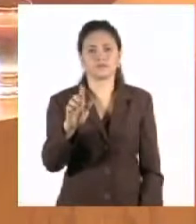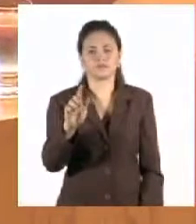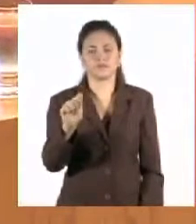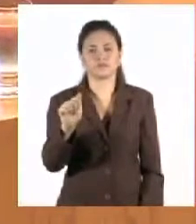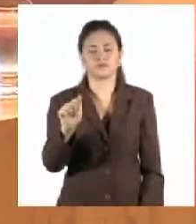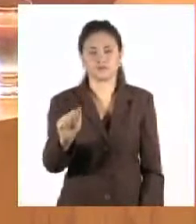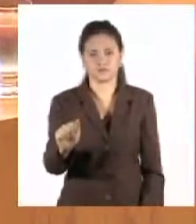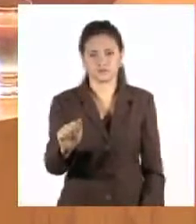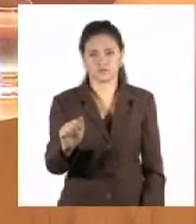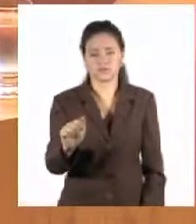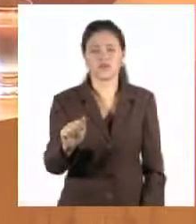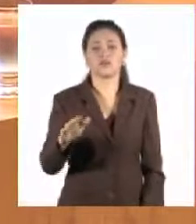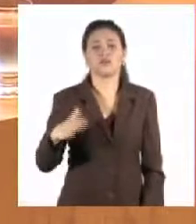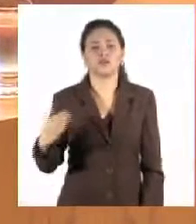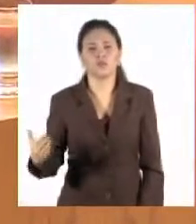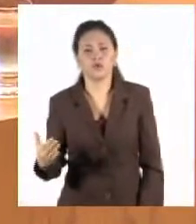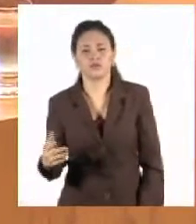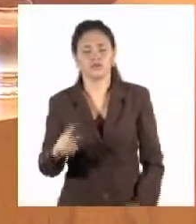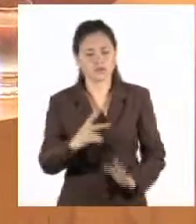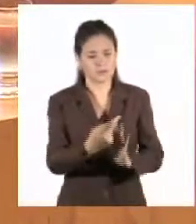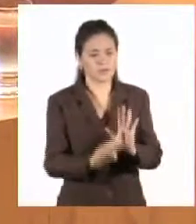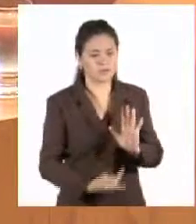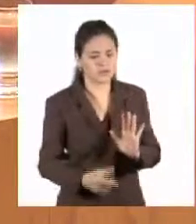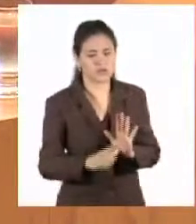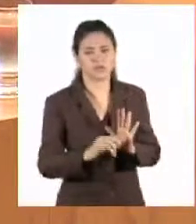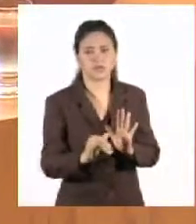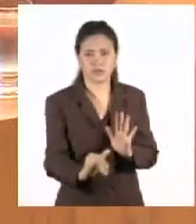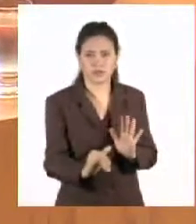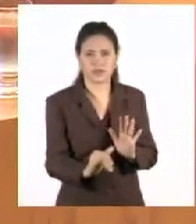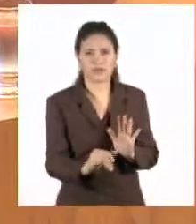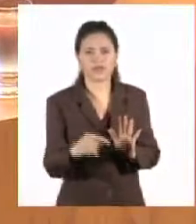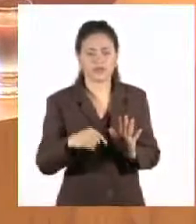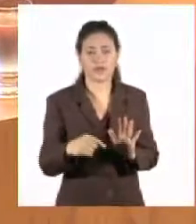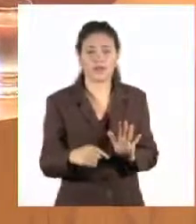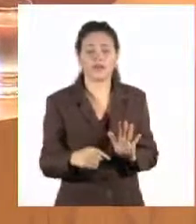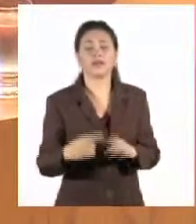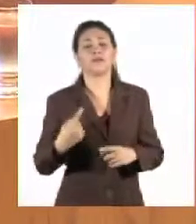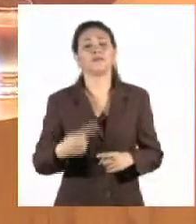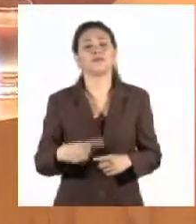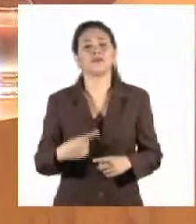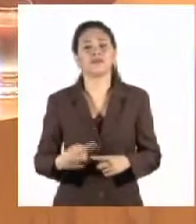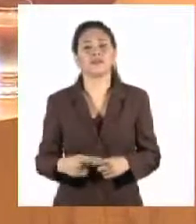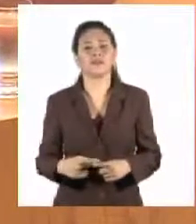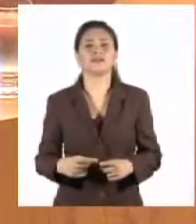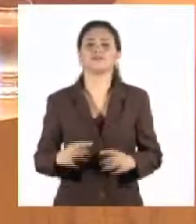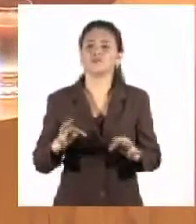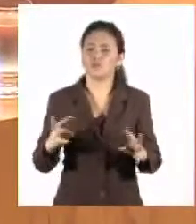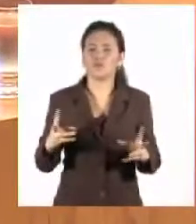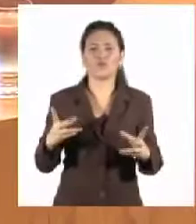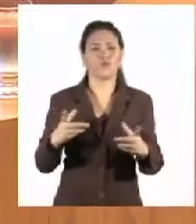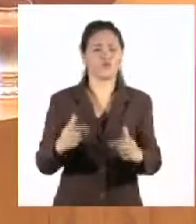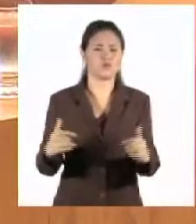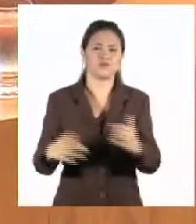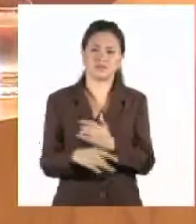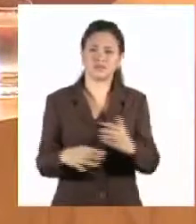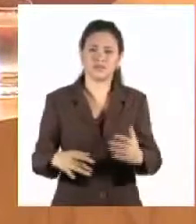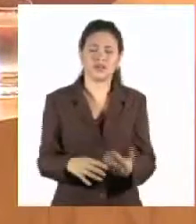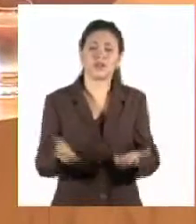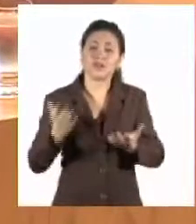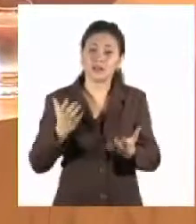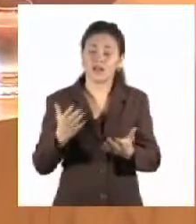de um anseio coletivo de todos aqueles deputados que querem essa problemática resolvida. Eu vou citar um exemplo, o Quatrac, por exemplo, o Quatrac